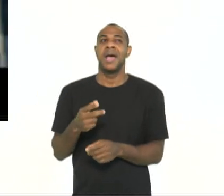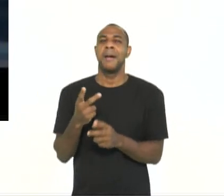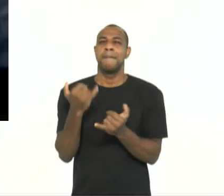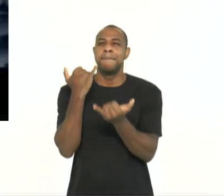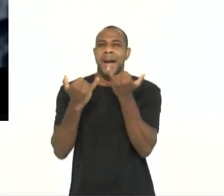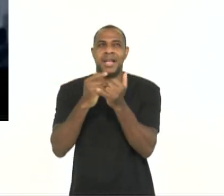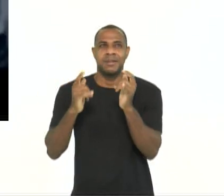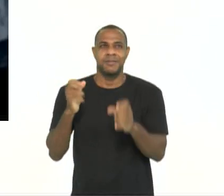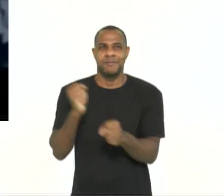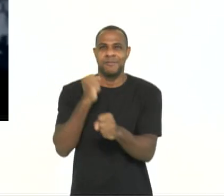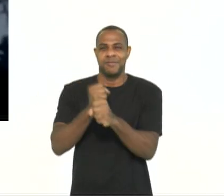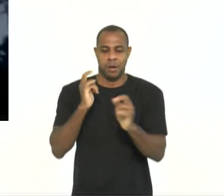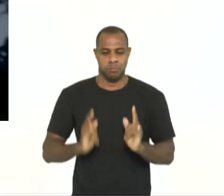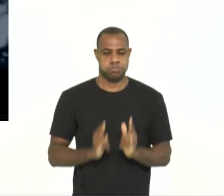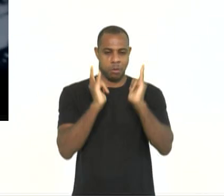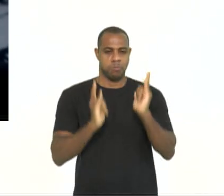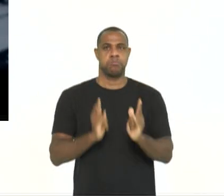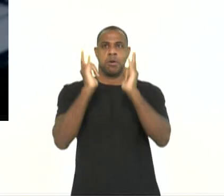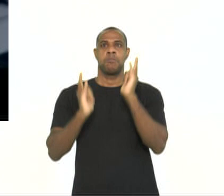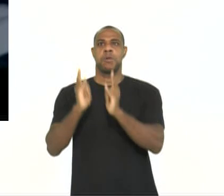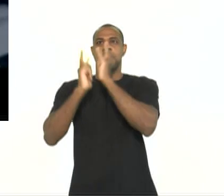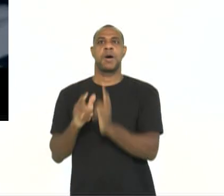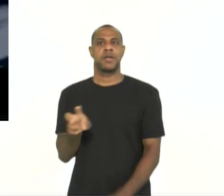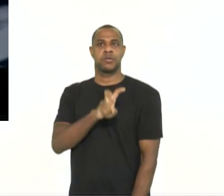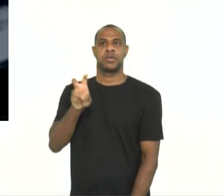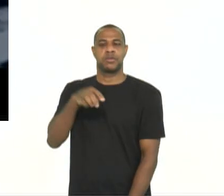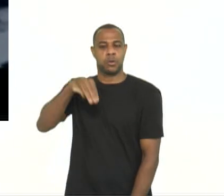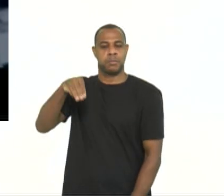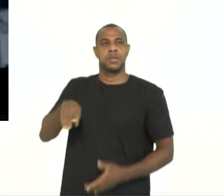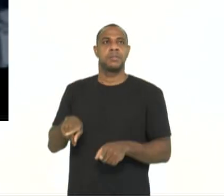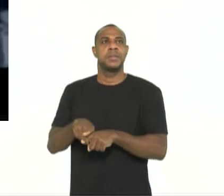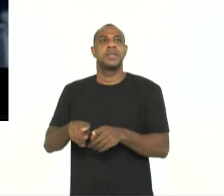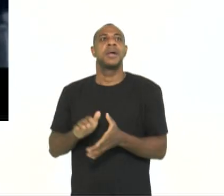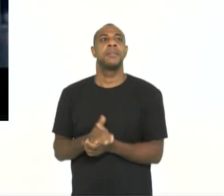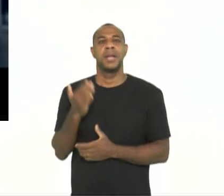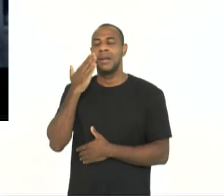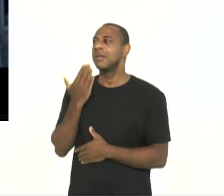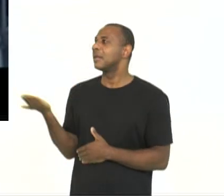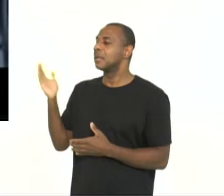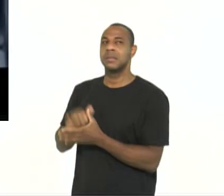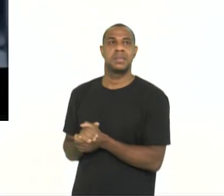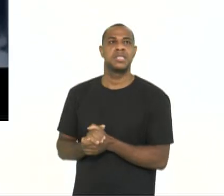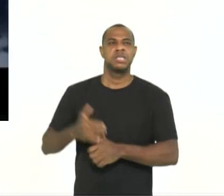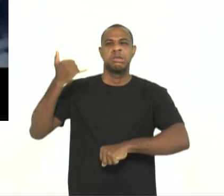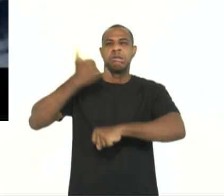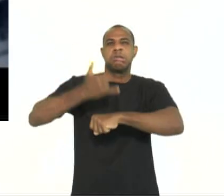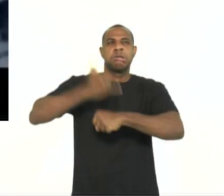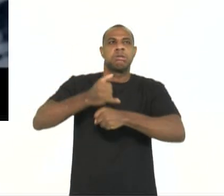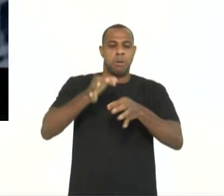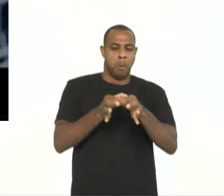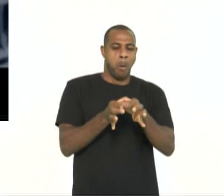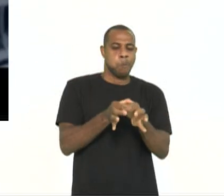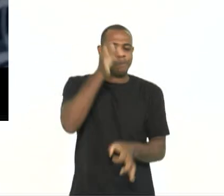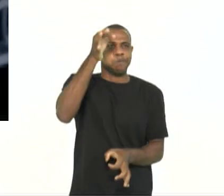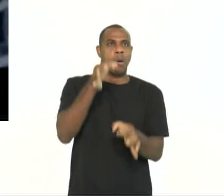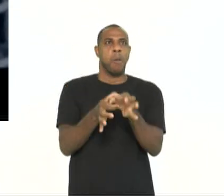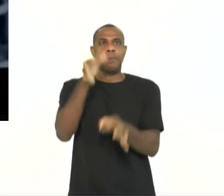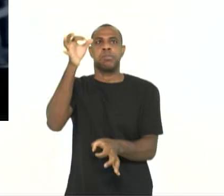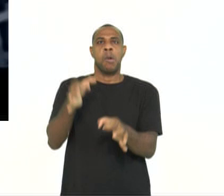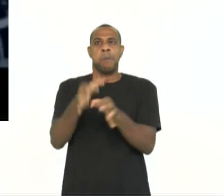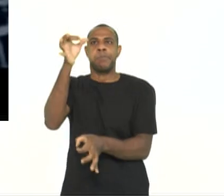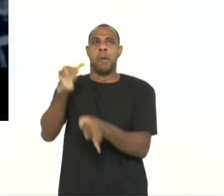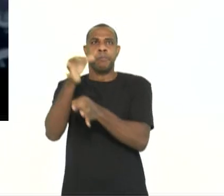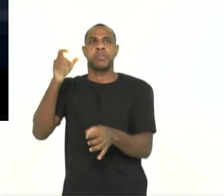a cada 55 minutos. Só nas estruturas de aço, mais de 380